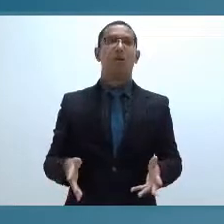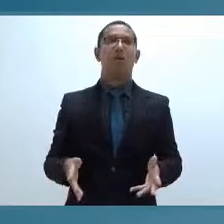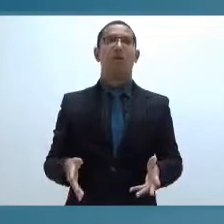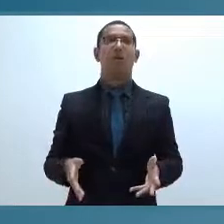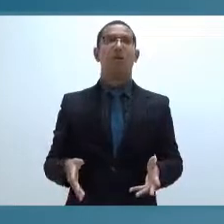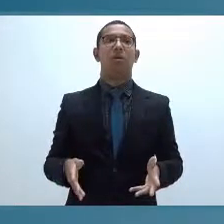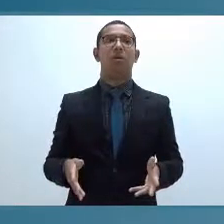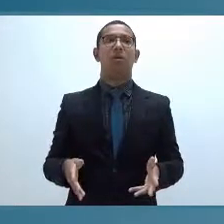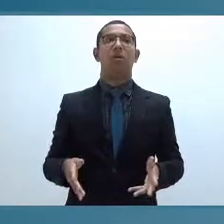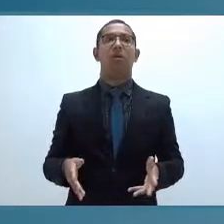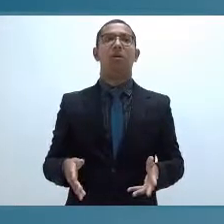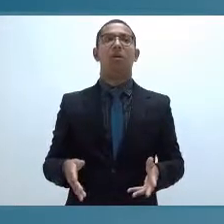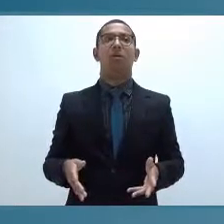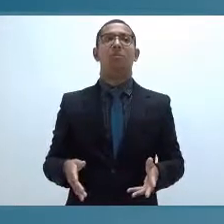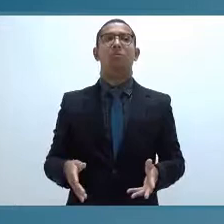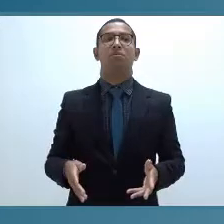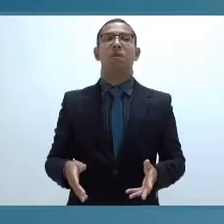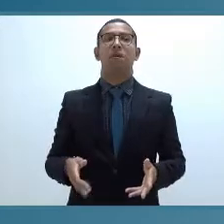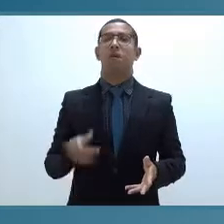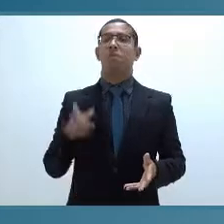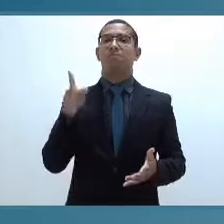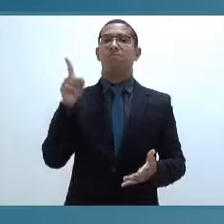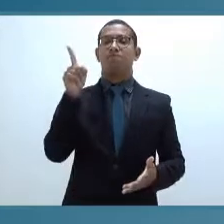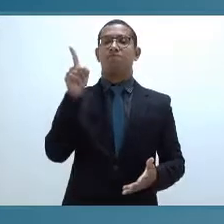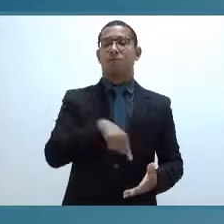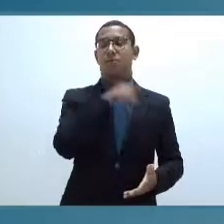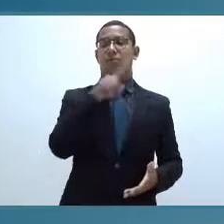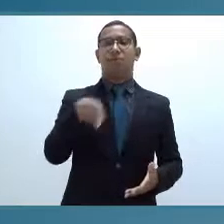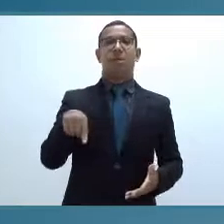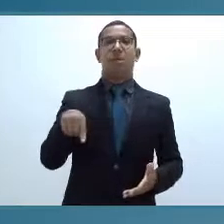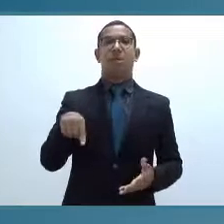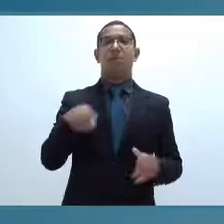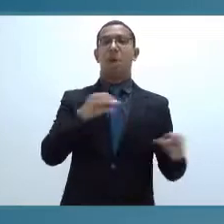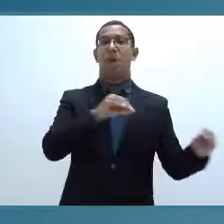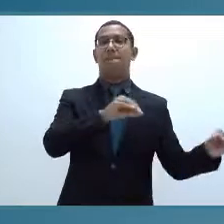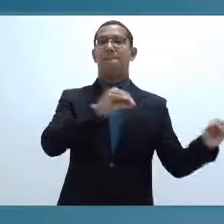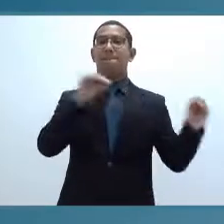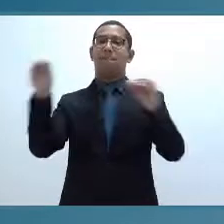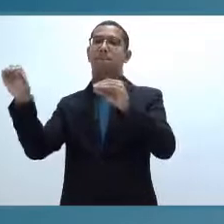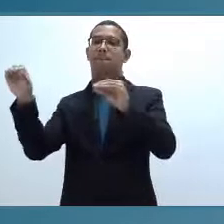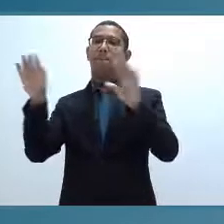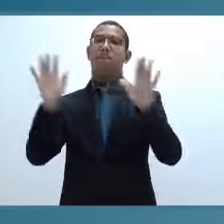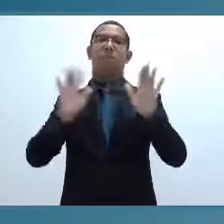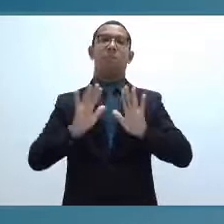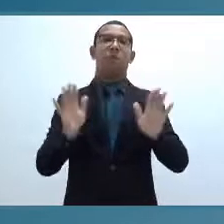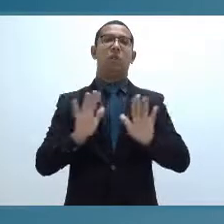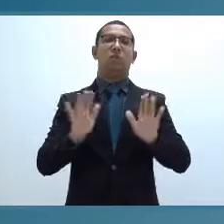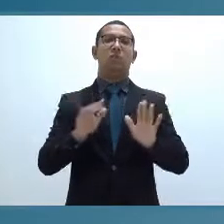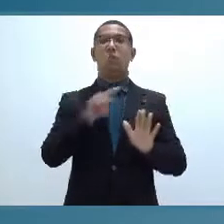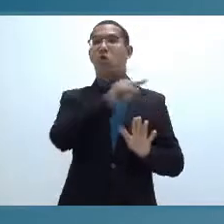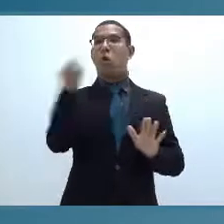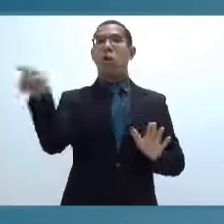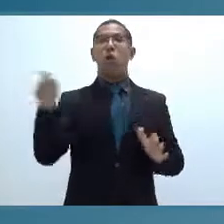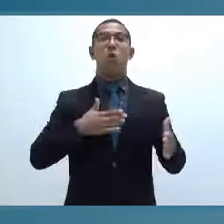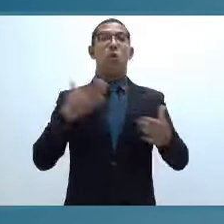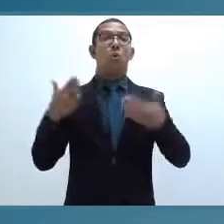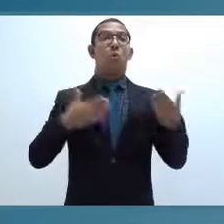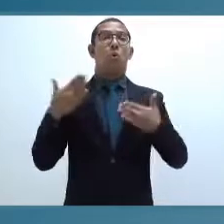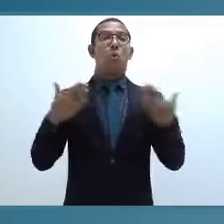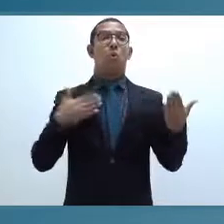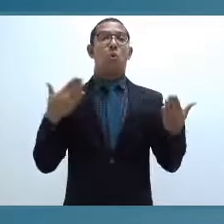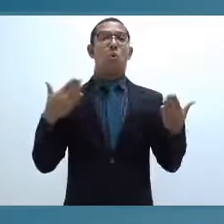pedido formulado pela magistrada requerida. Também quero dizer que isso não é surpresa para ninguém, porque sempre me